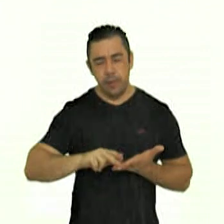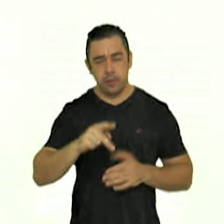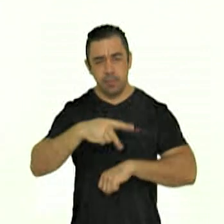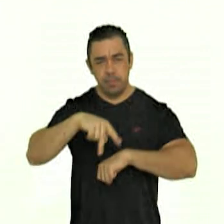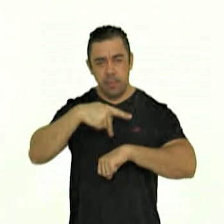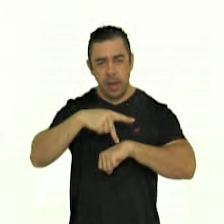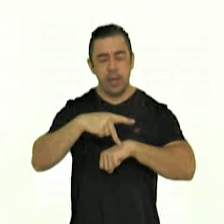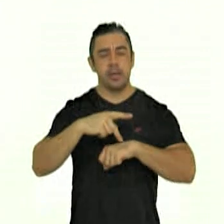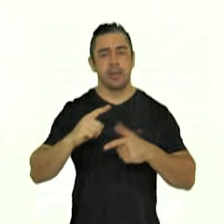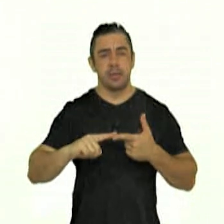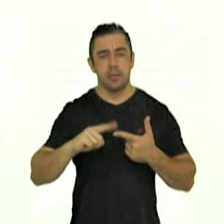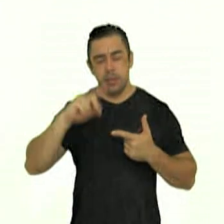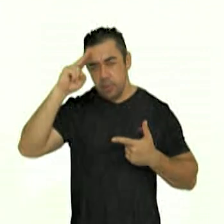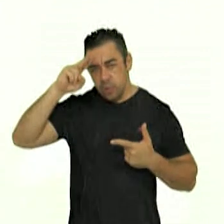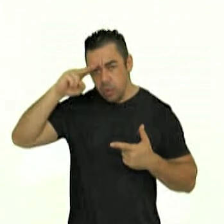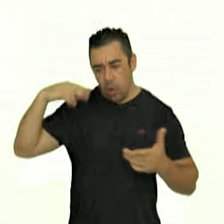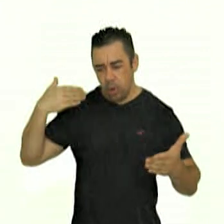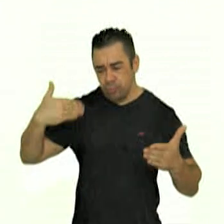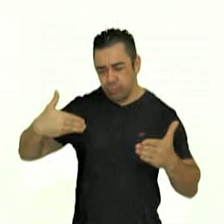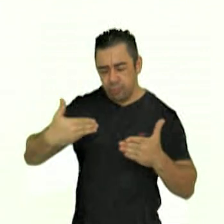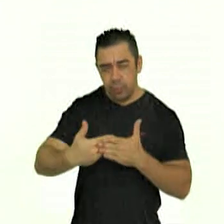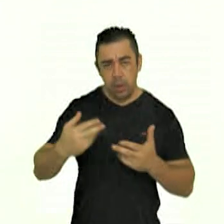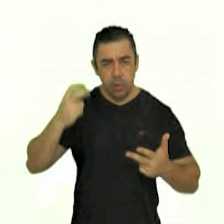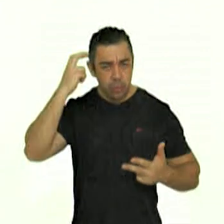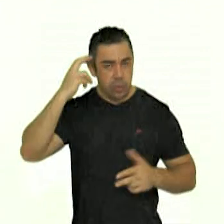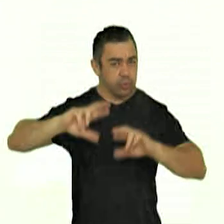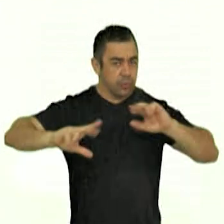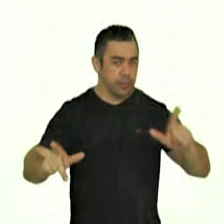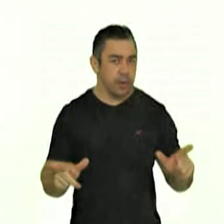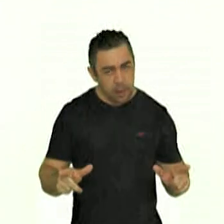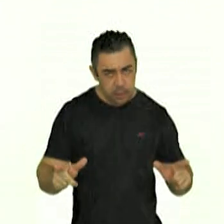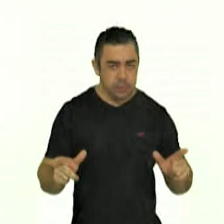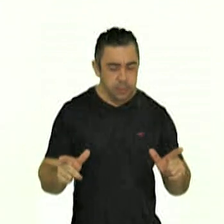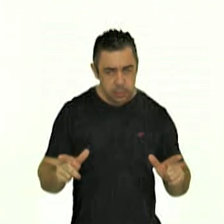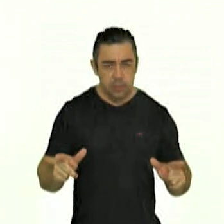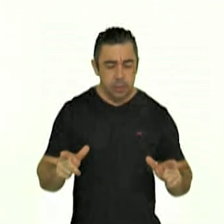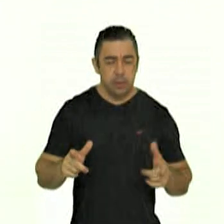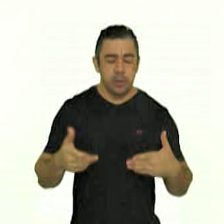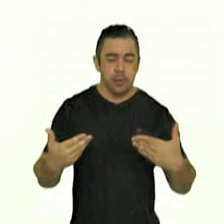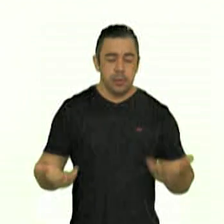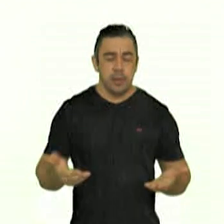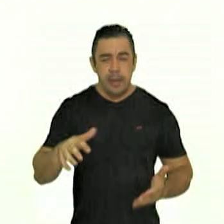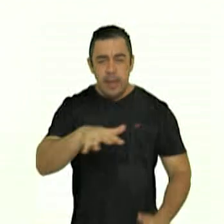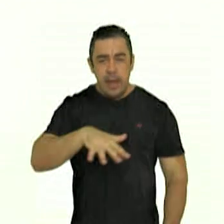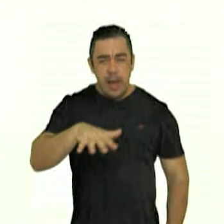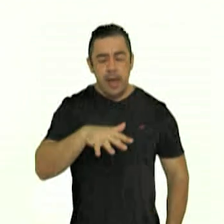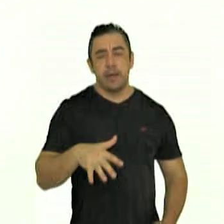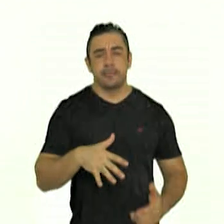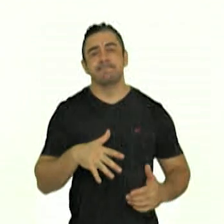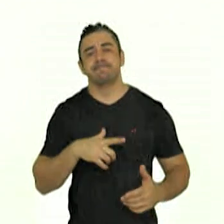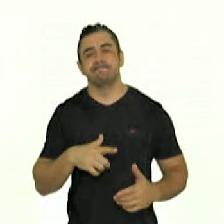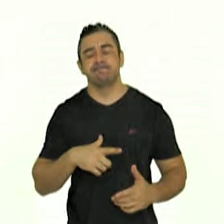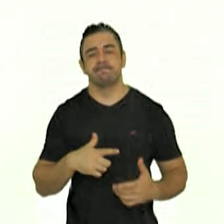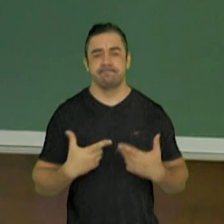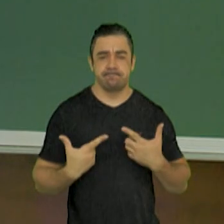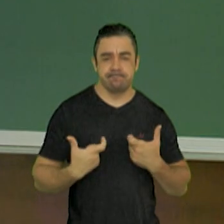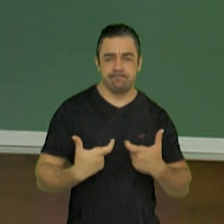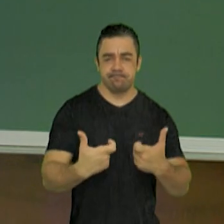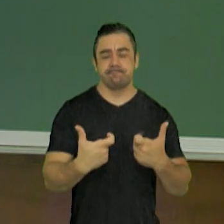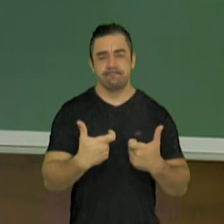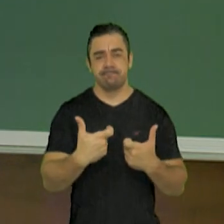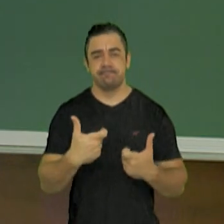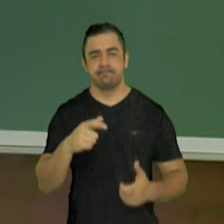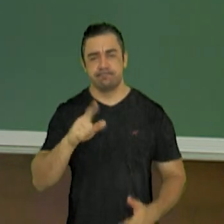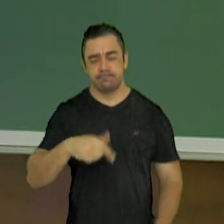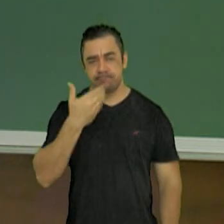aspectos histórico-culturais muito diferenciados, muito divergentes, áreas de conflito, como o Oriente Médio. Então, existem